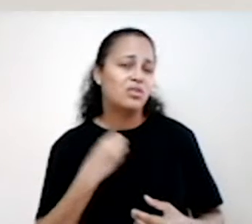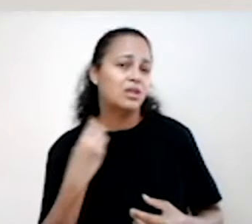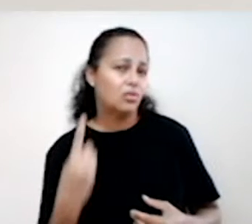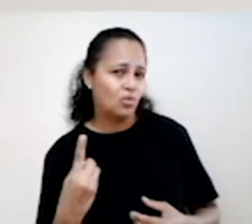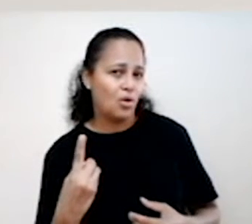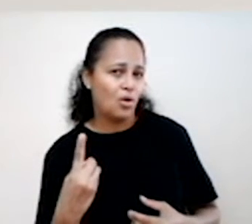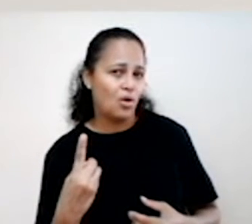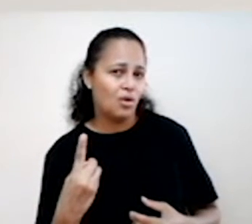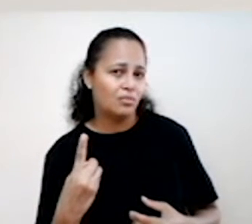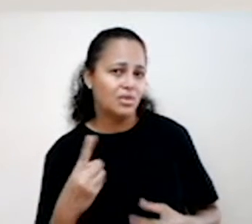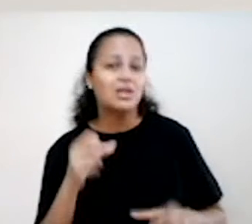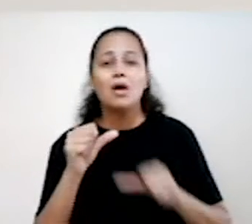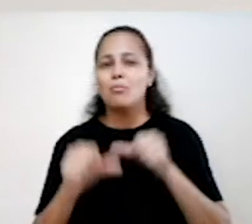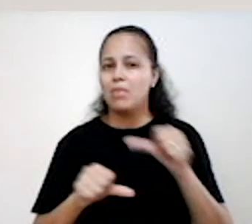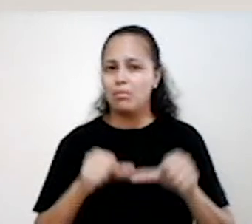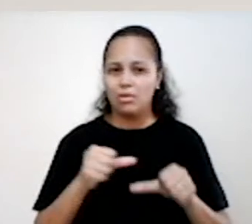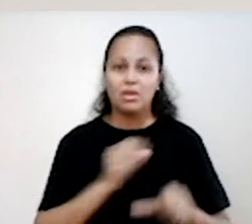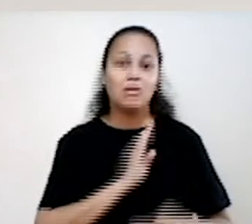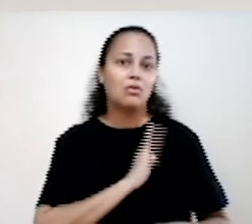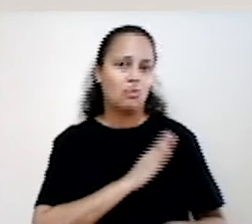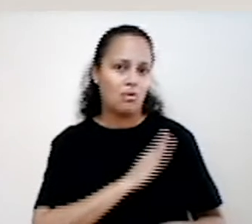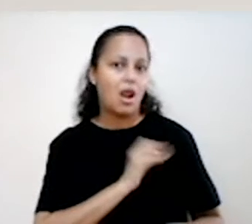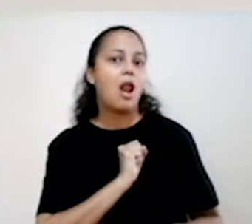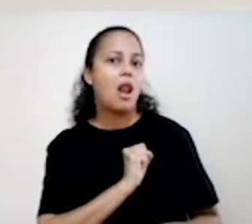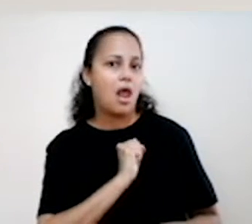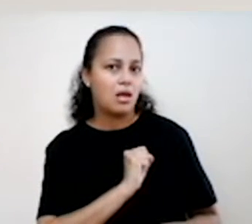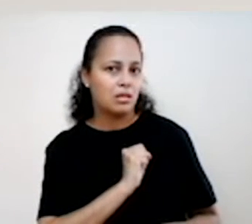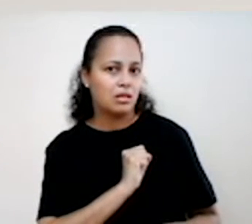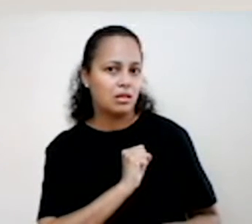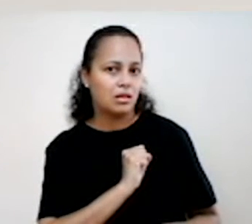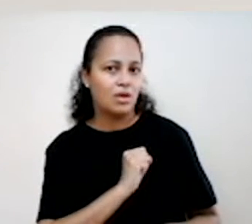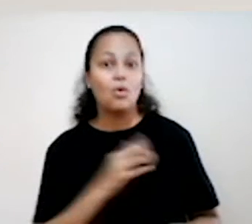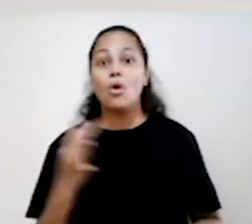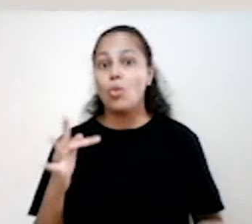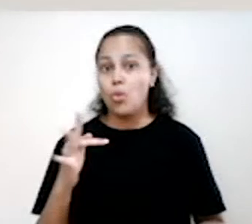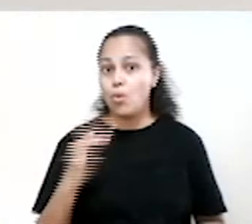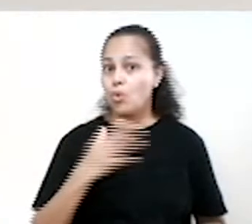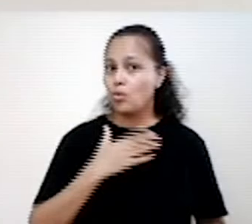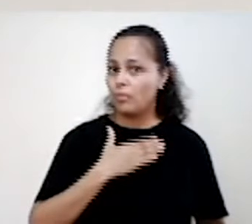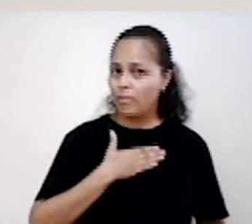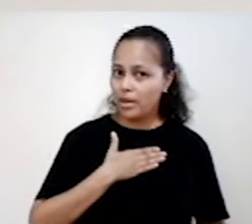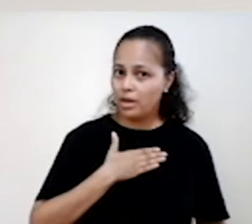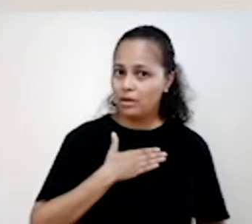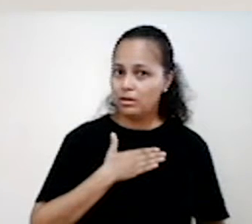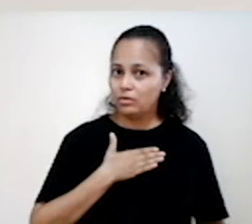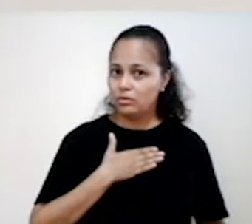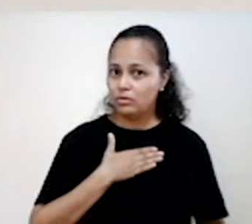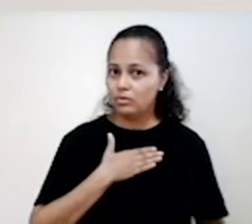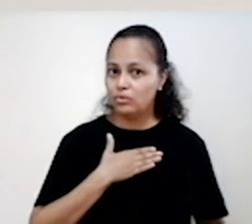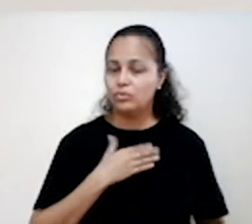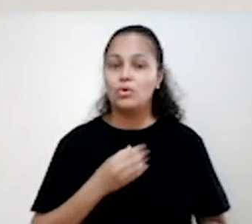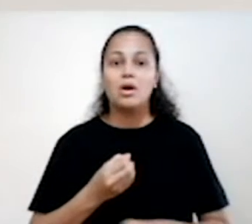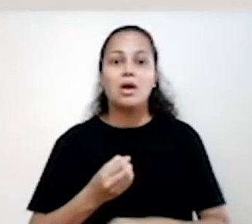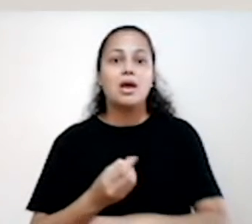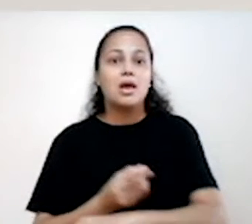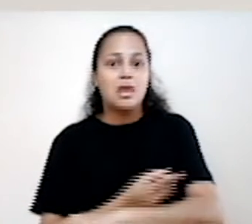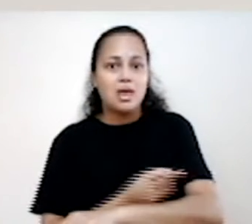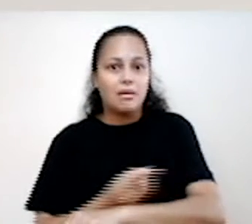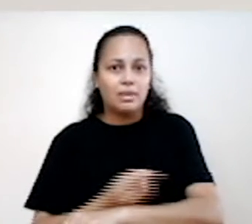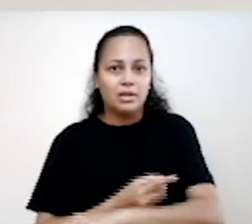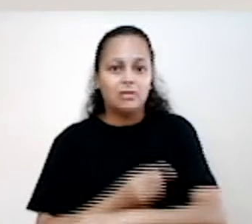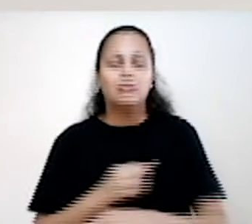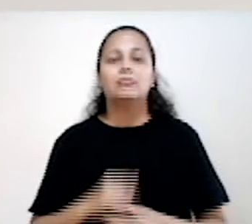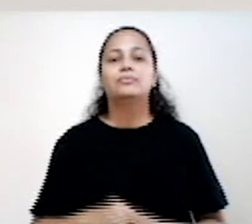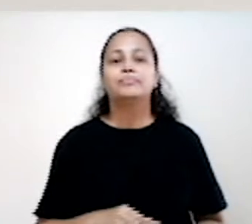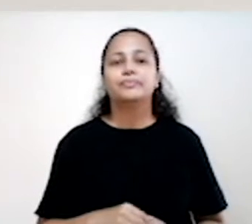se apresentar também em alterações no ritmo cardíaco, como palpitações, seguidas de dor no peito e aumento da pressão arterial. O sistema